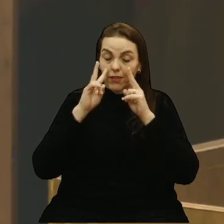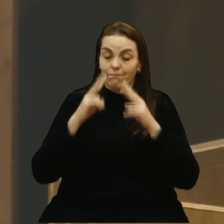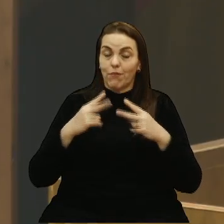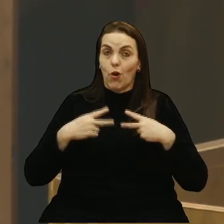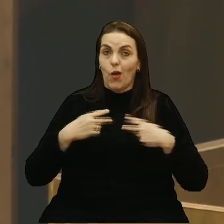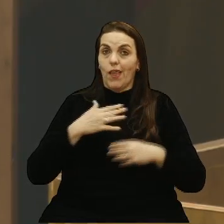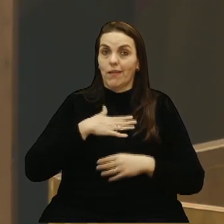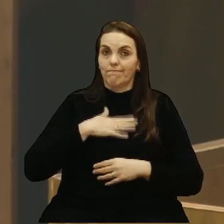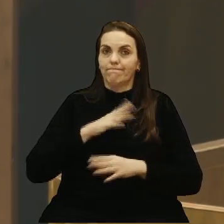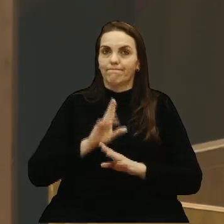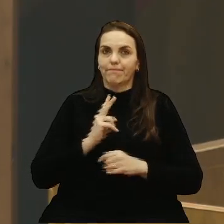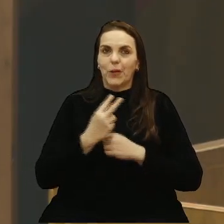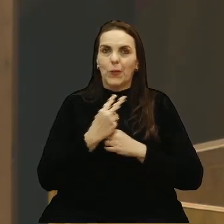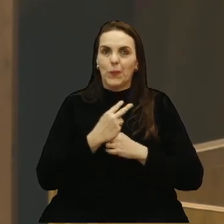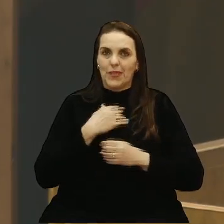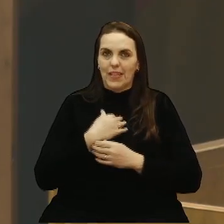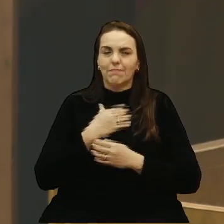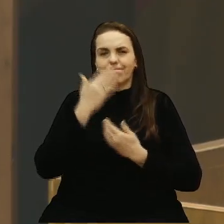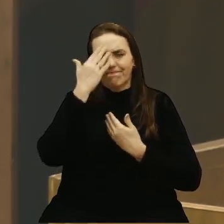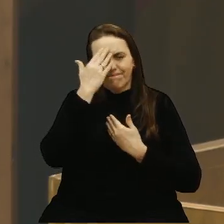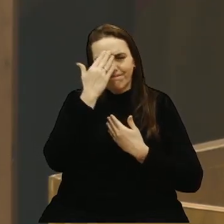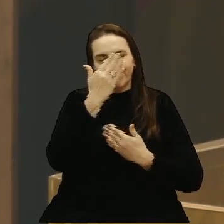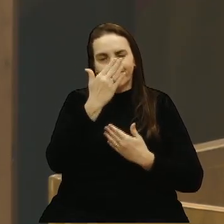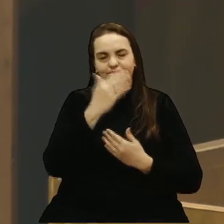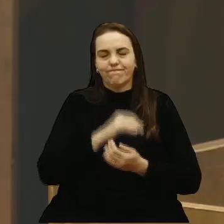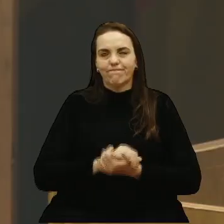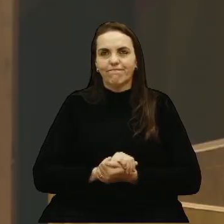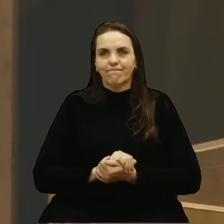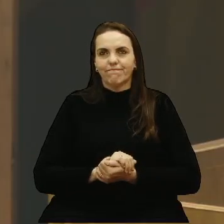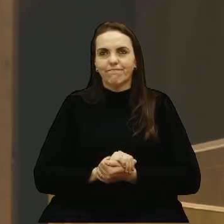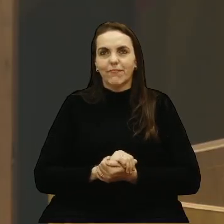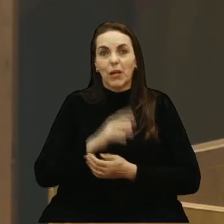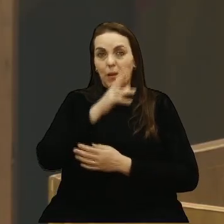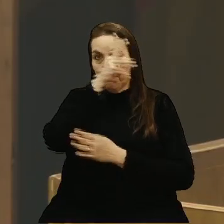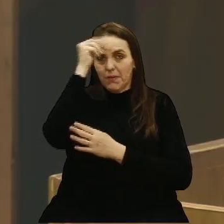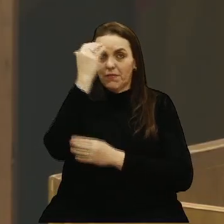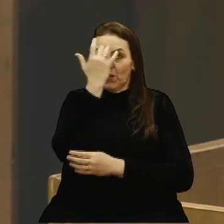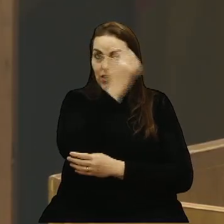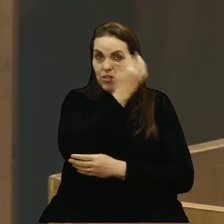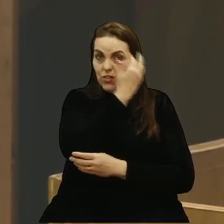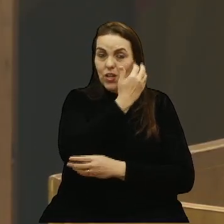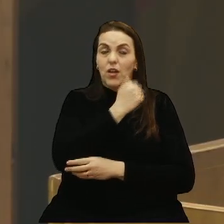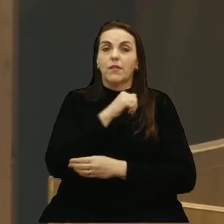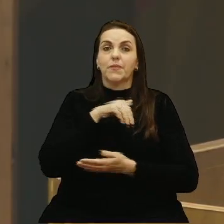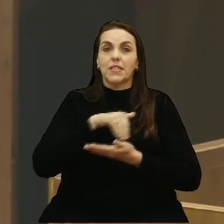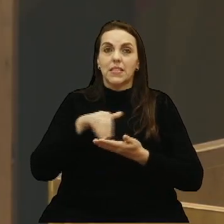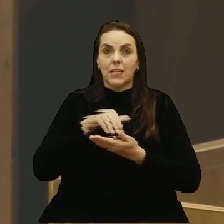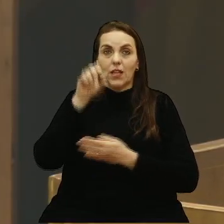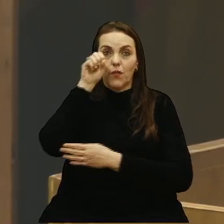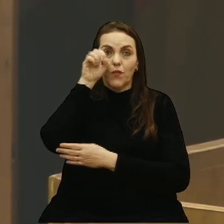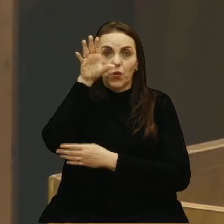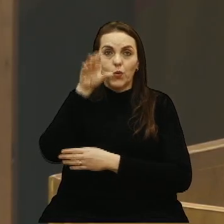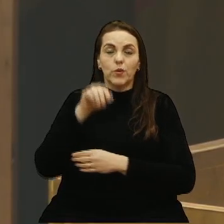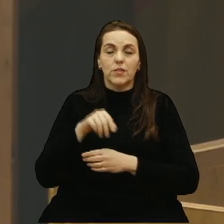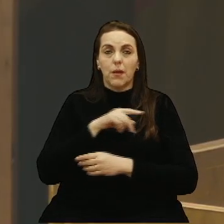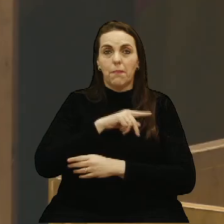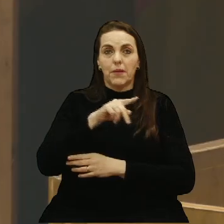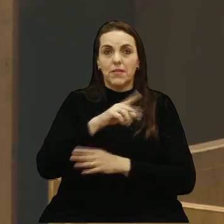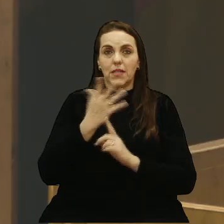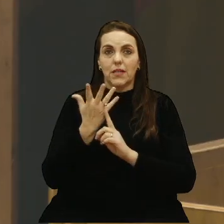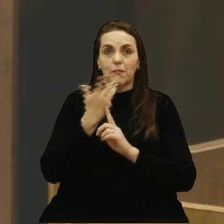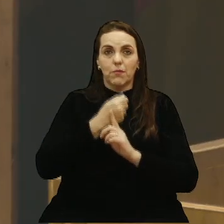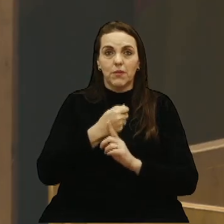lado, né? Então, gratidão ao prefeito Adiló, ao secretário Fiuza, que é o presidente do Partido